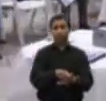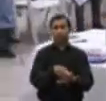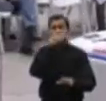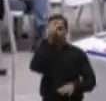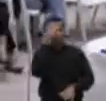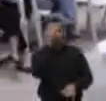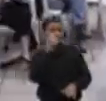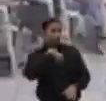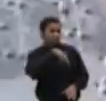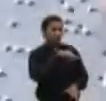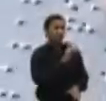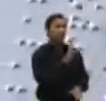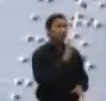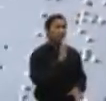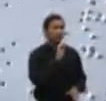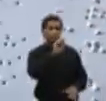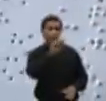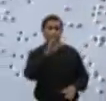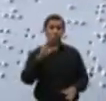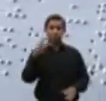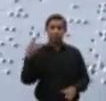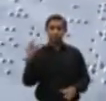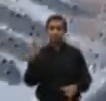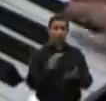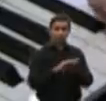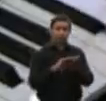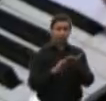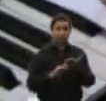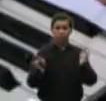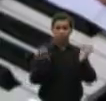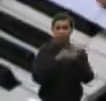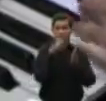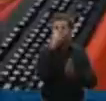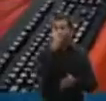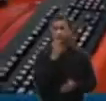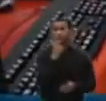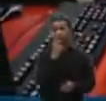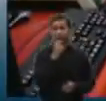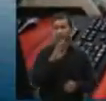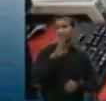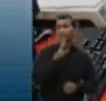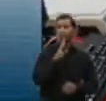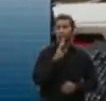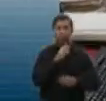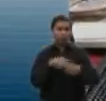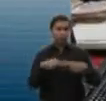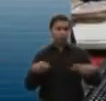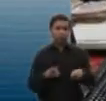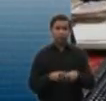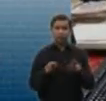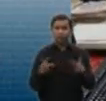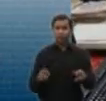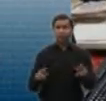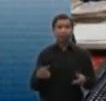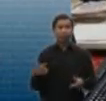esteve por lá conheceu o alfabeto Braille, que é utilizado pelas pessoas cegas, conheceu novas tecnologias,